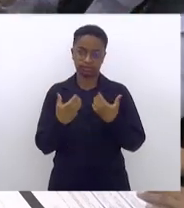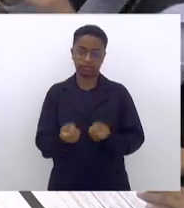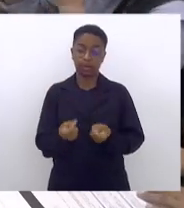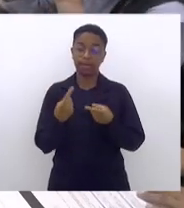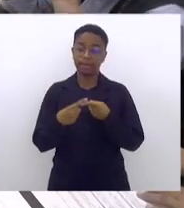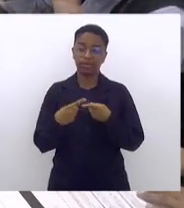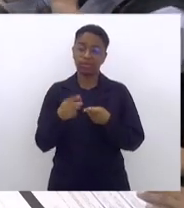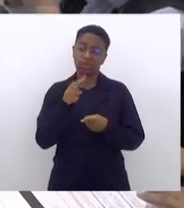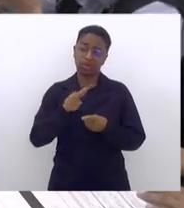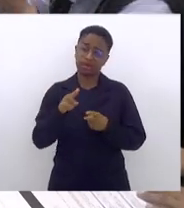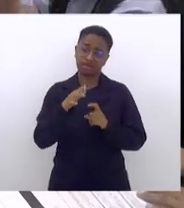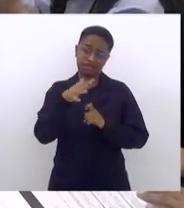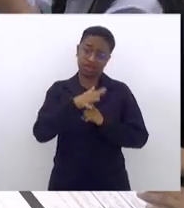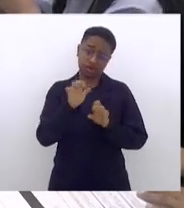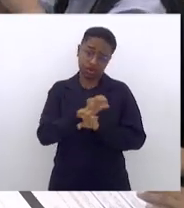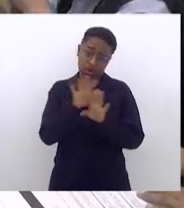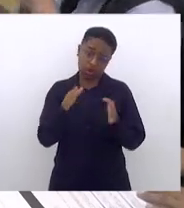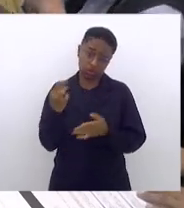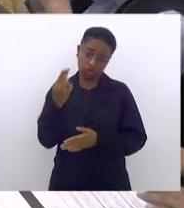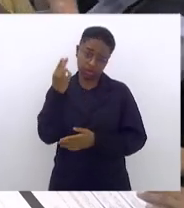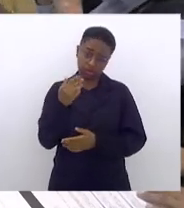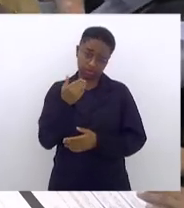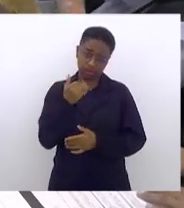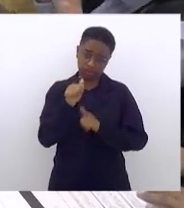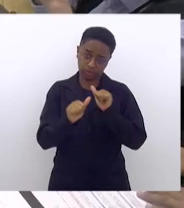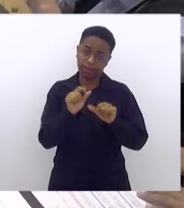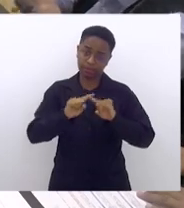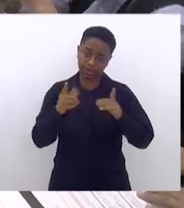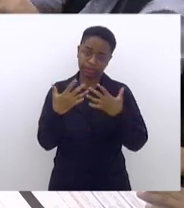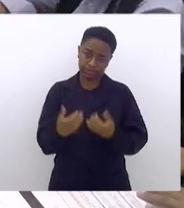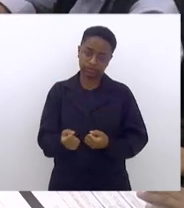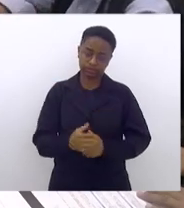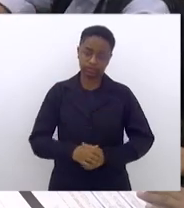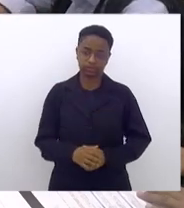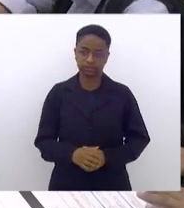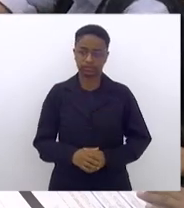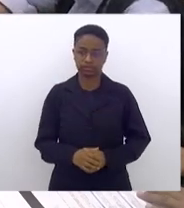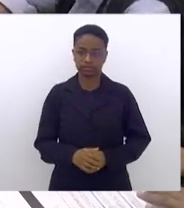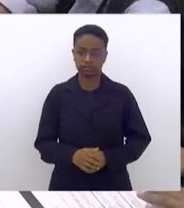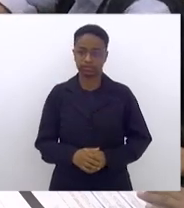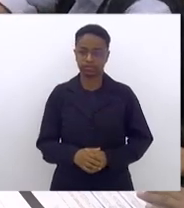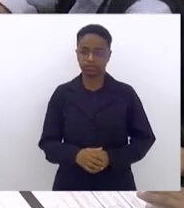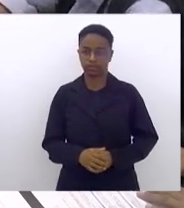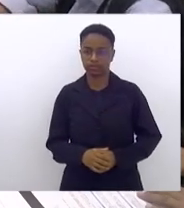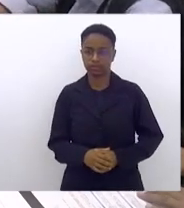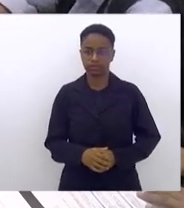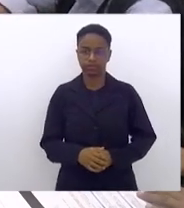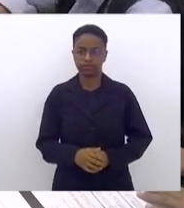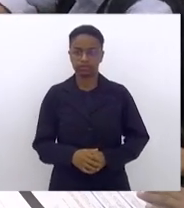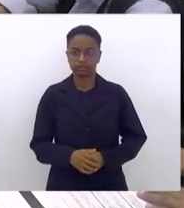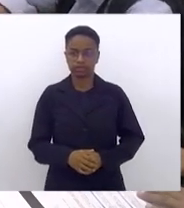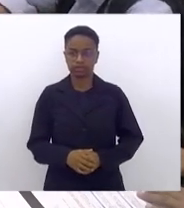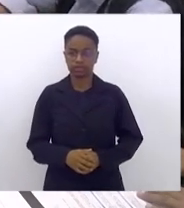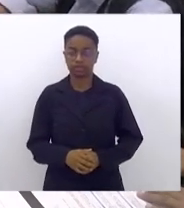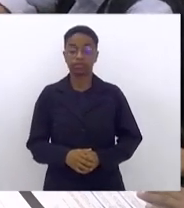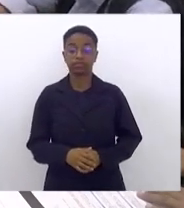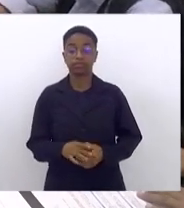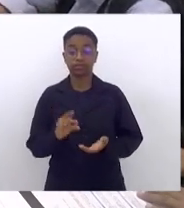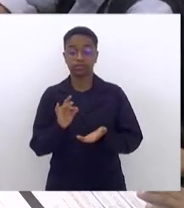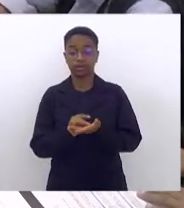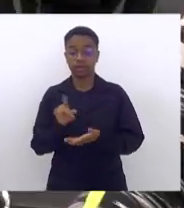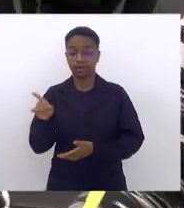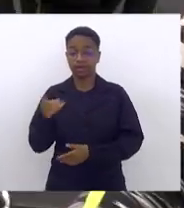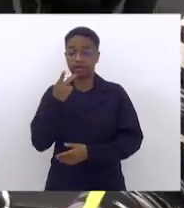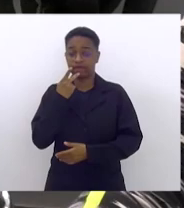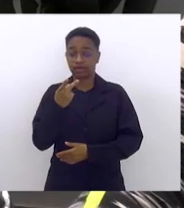porque o nome é Feira da Glória. Mas já está acatado. Presidente, só para o Serafini. Na verdade, levantamento do deputado Carlos